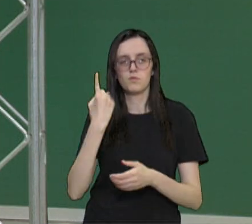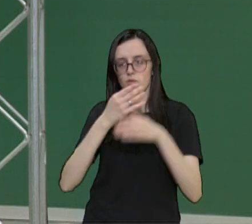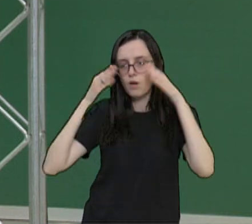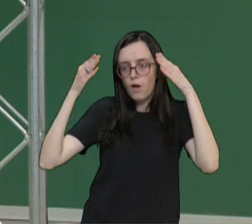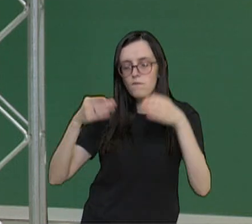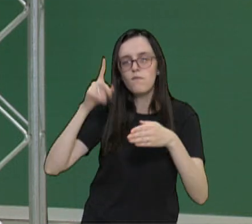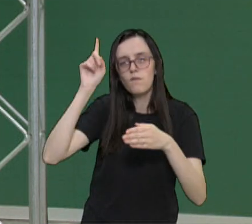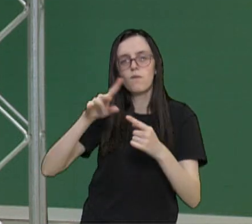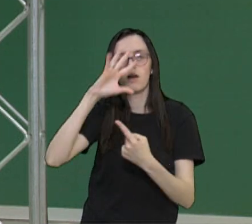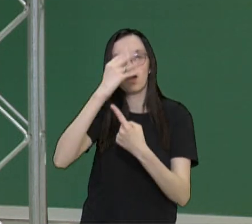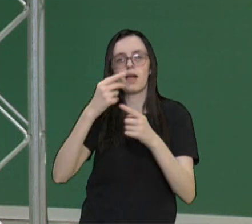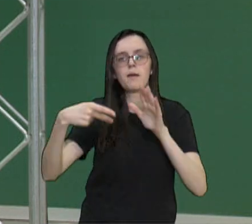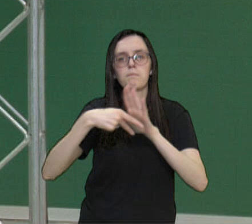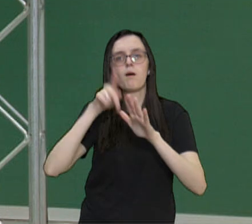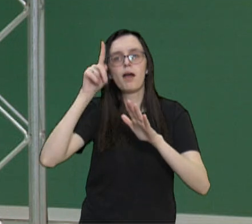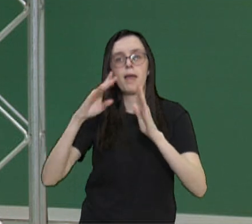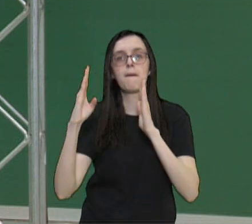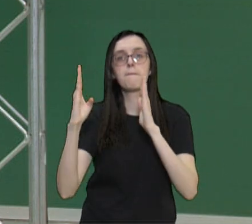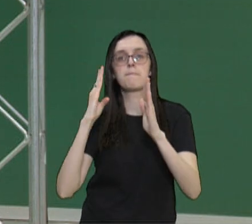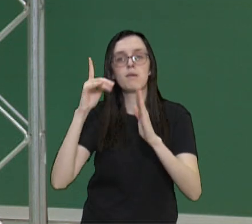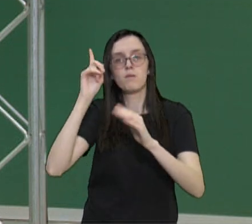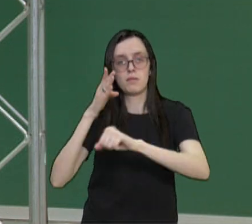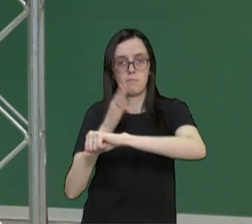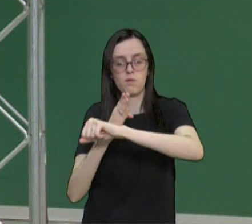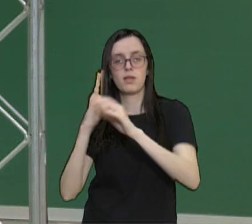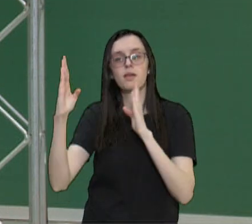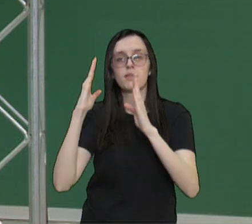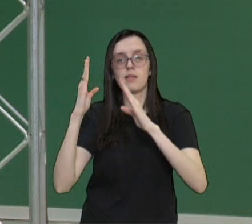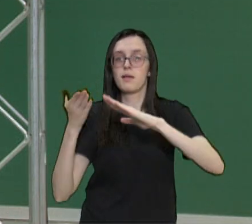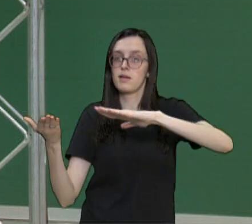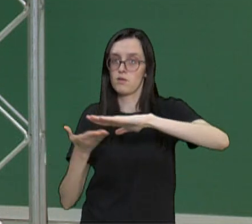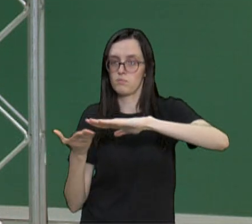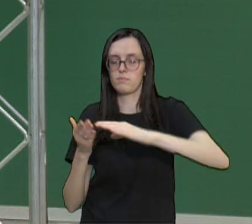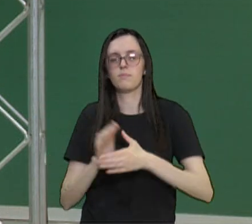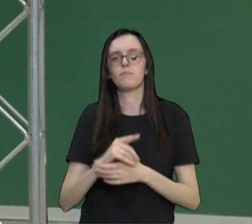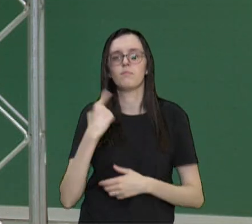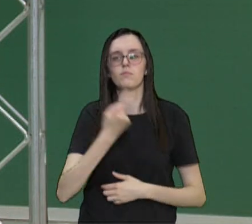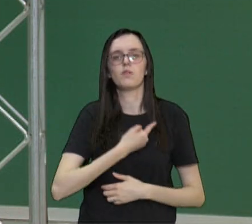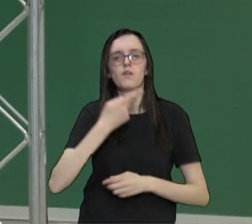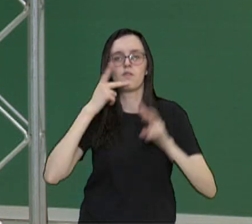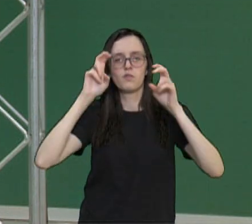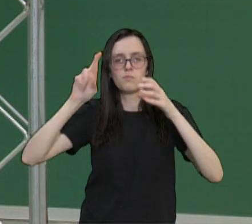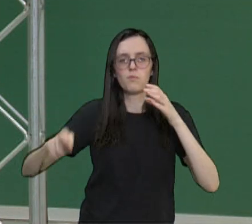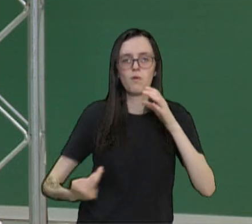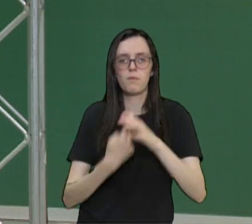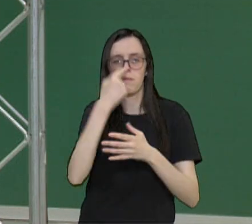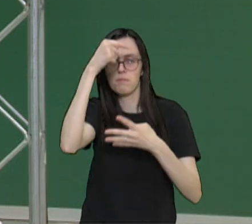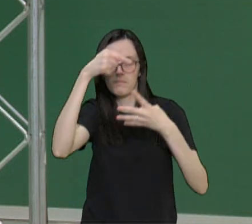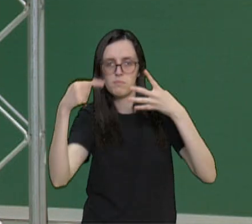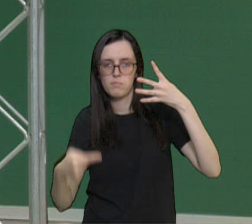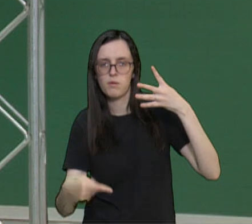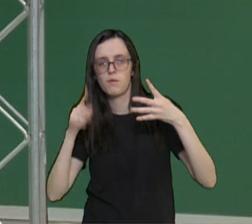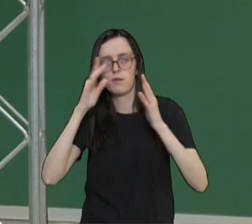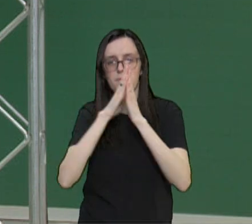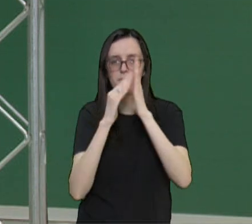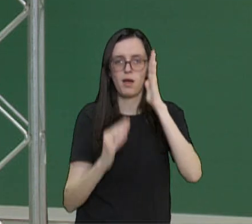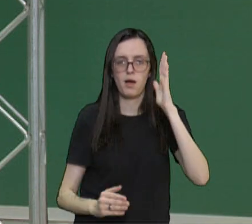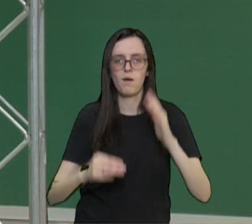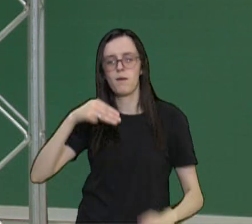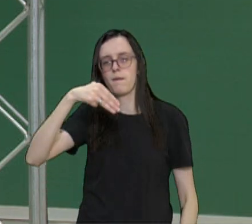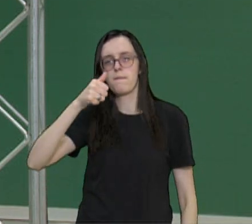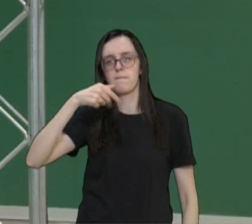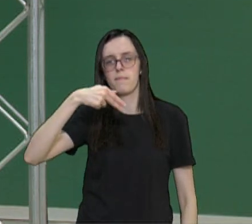Focamos na arte na Idade Moderna e na Idade Contemporânea. Então a gente falou de Renascimento, de Maneirismo, de Barroco e